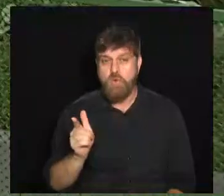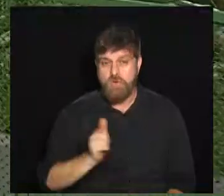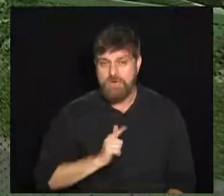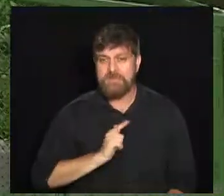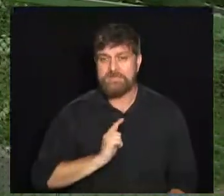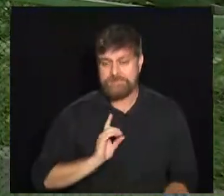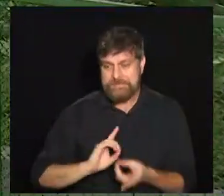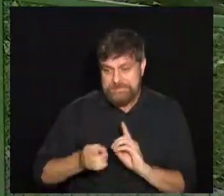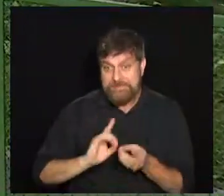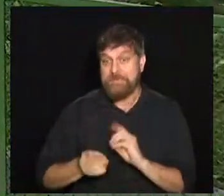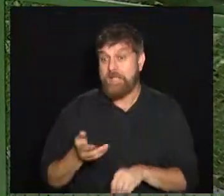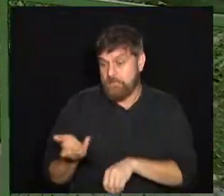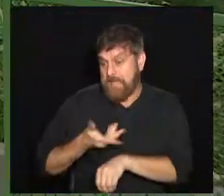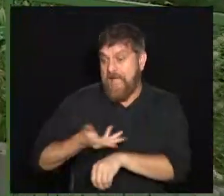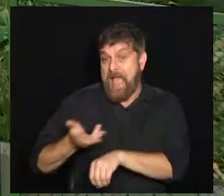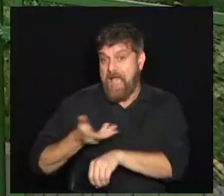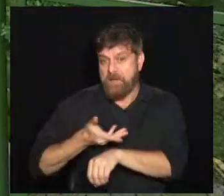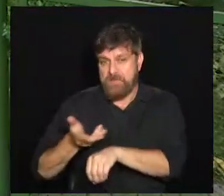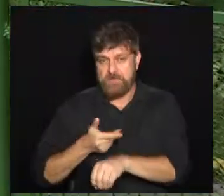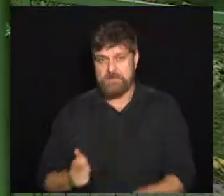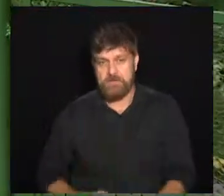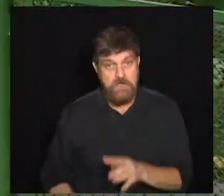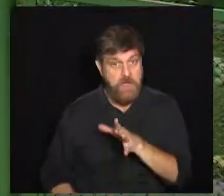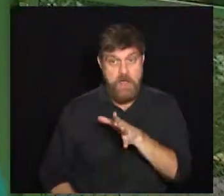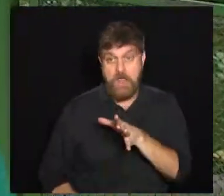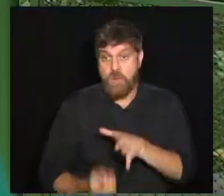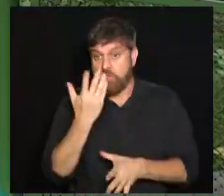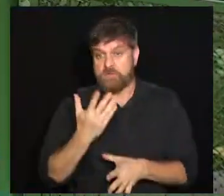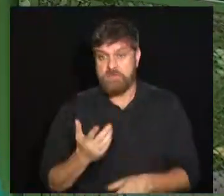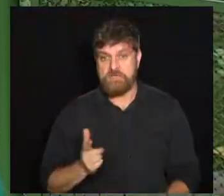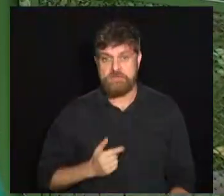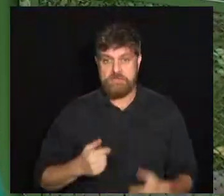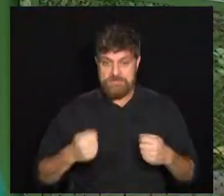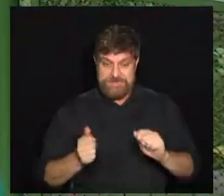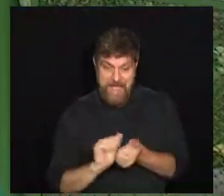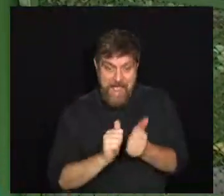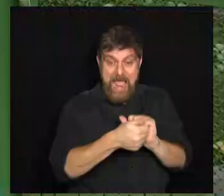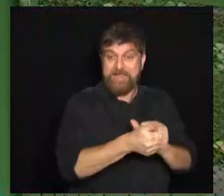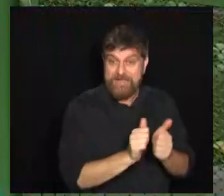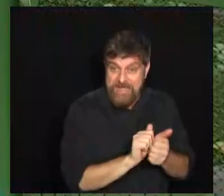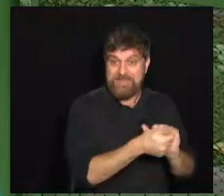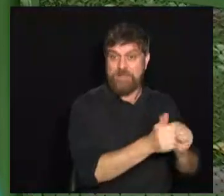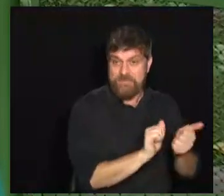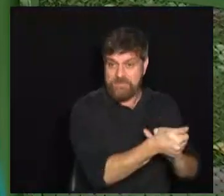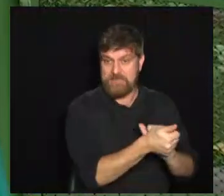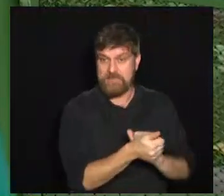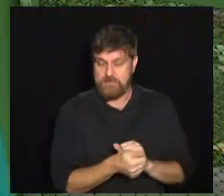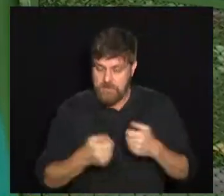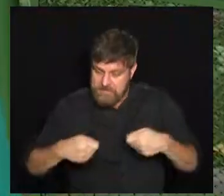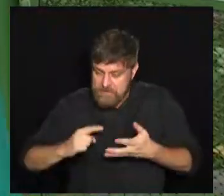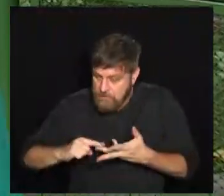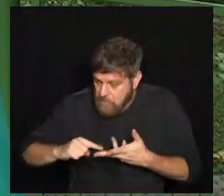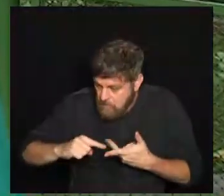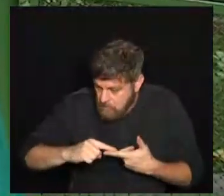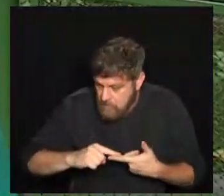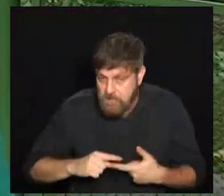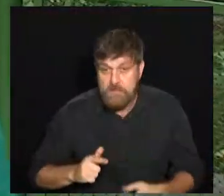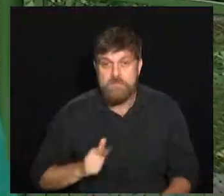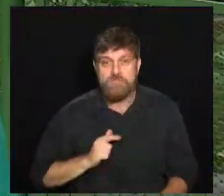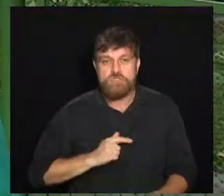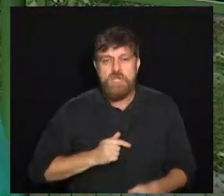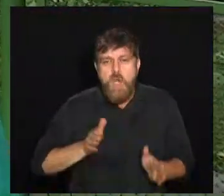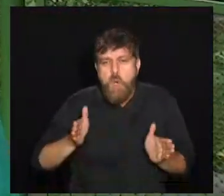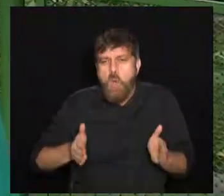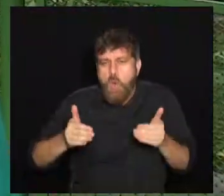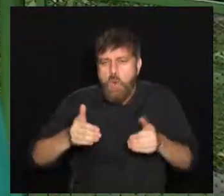dinâmica muito rápida, que as coisas acontecem e você vai adaptando conforme as necessidades. Então nós tínhamos um